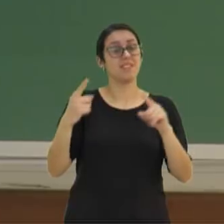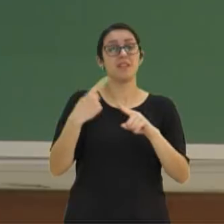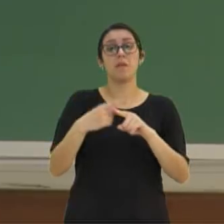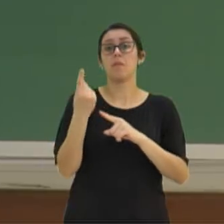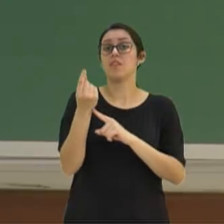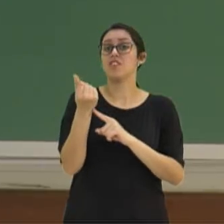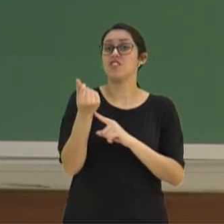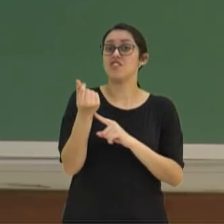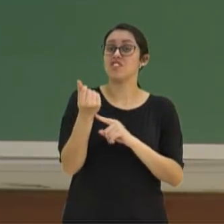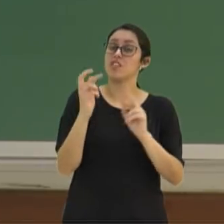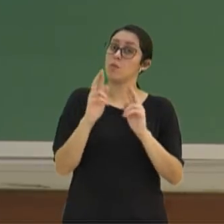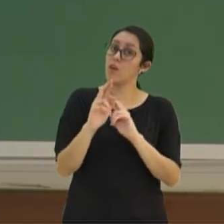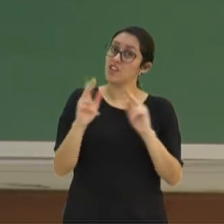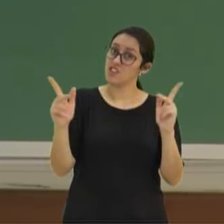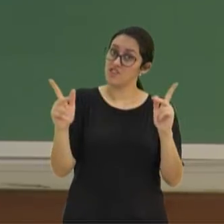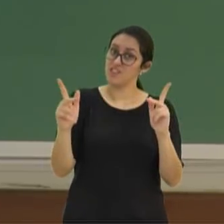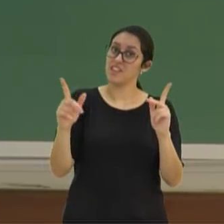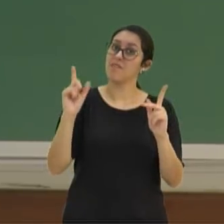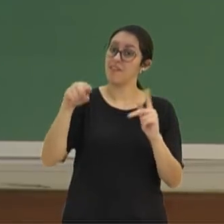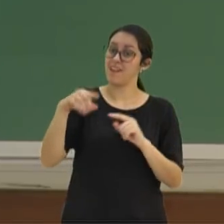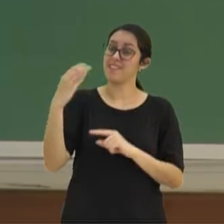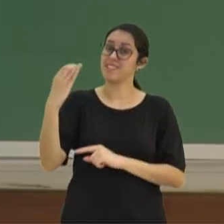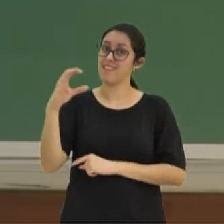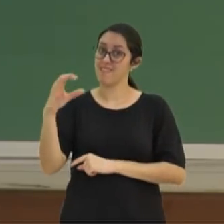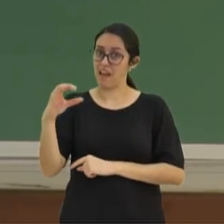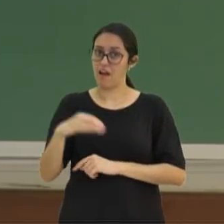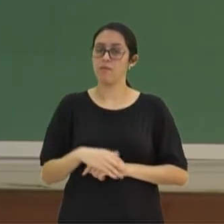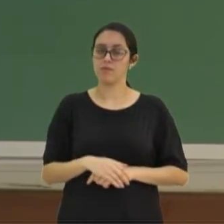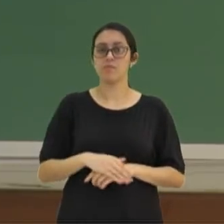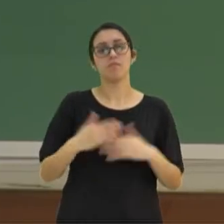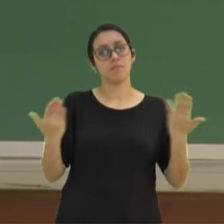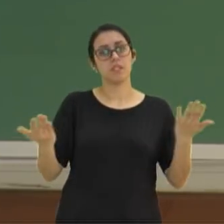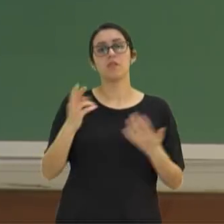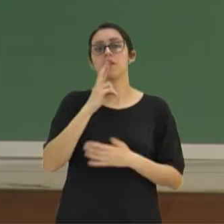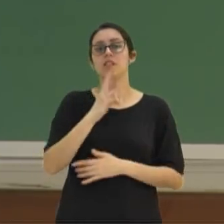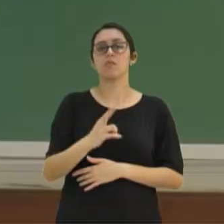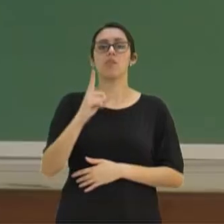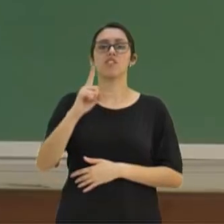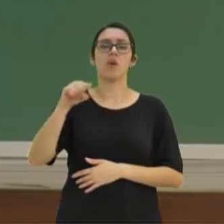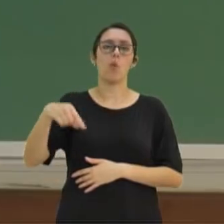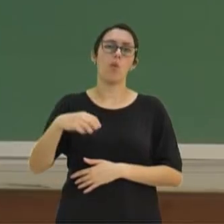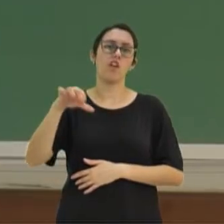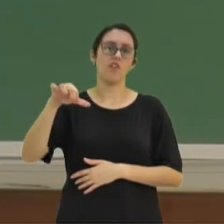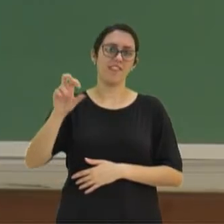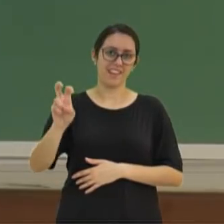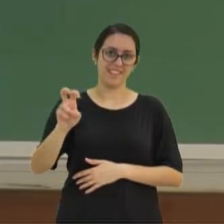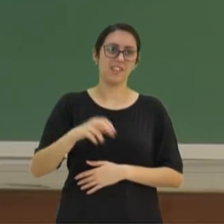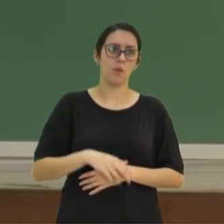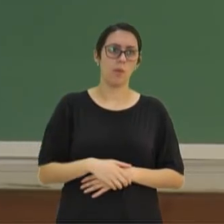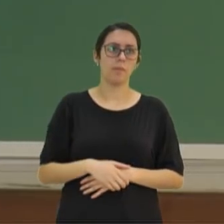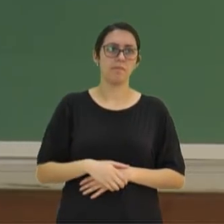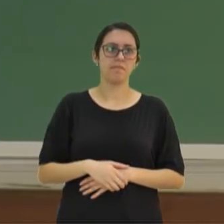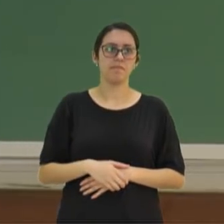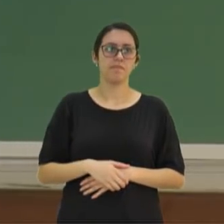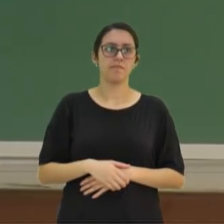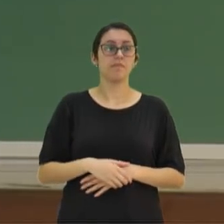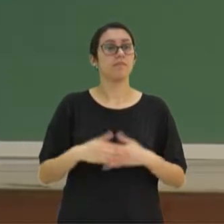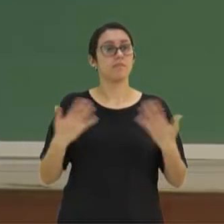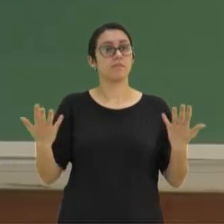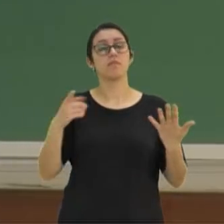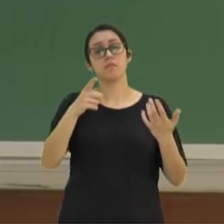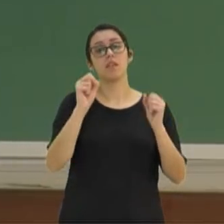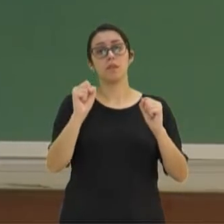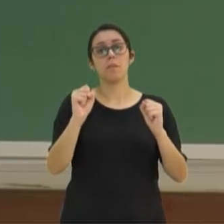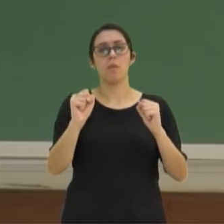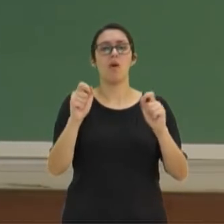nós chamamos de centavos. Então, deu 1,95. Essa é a resposta. Você pode utilizar também a regra de